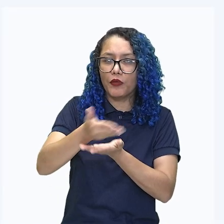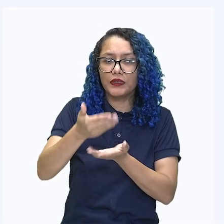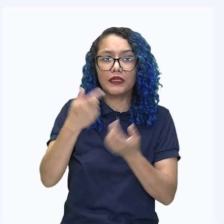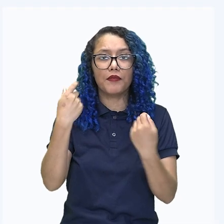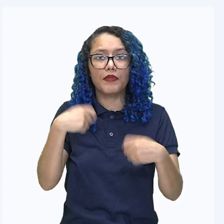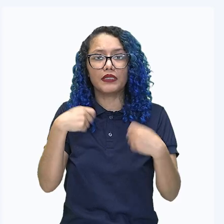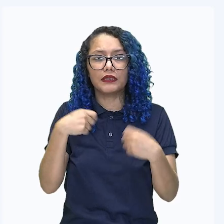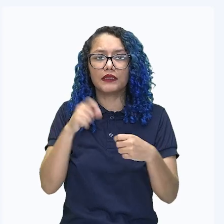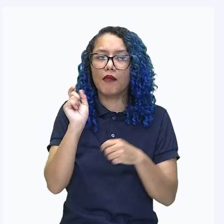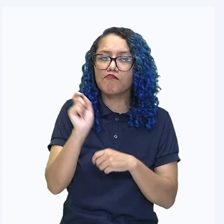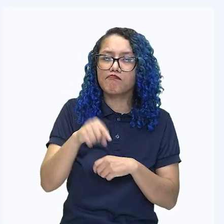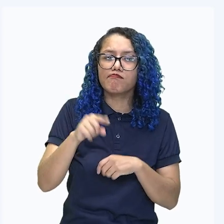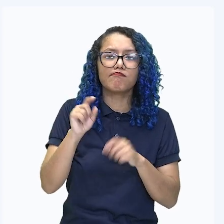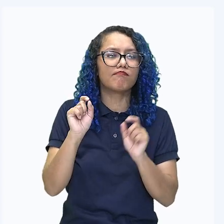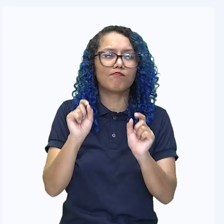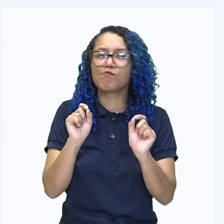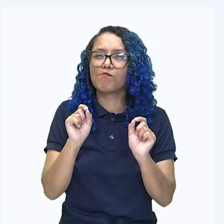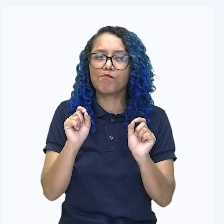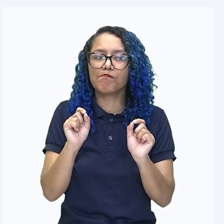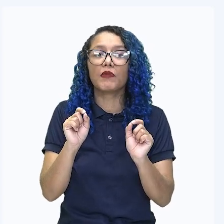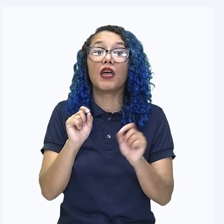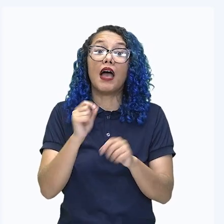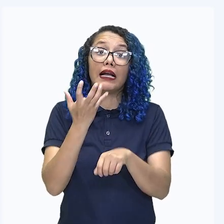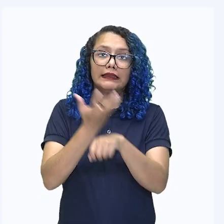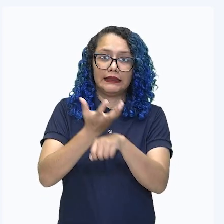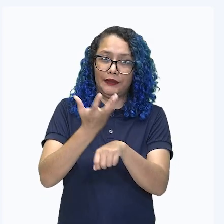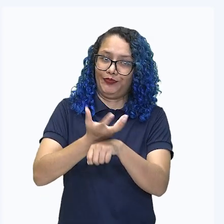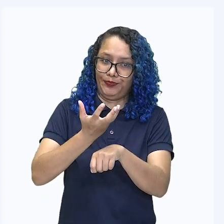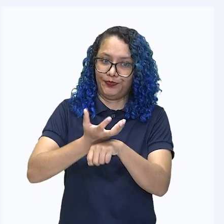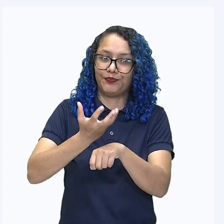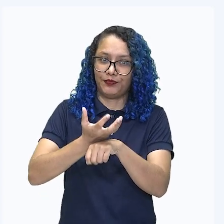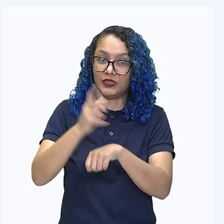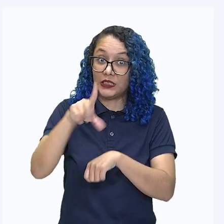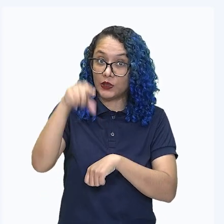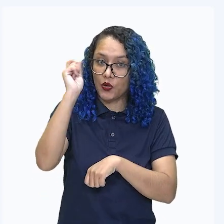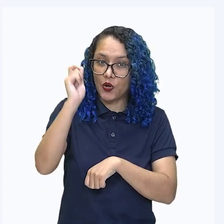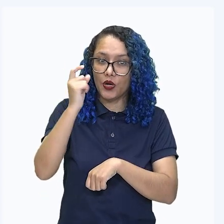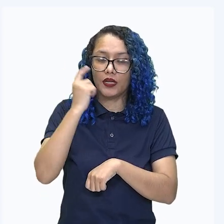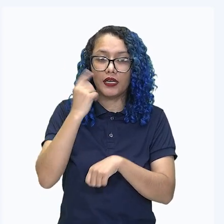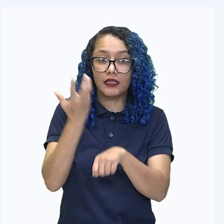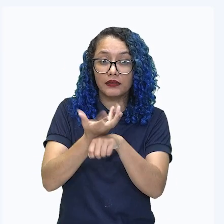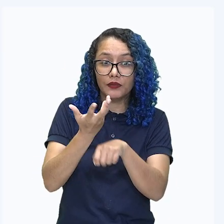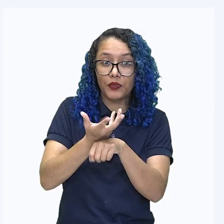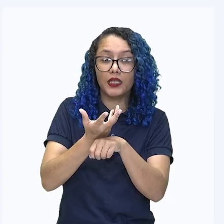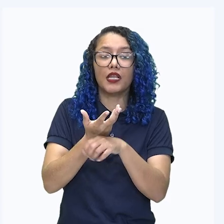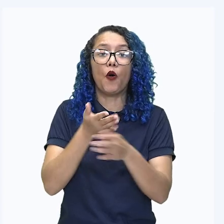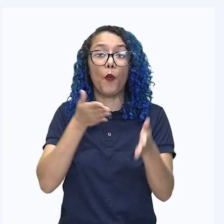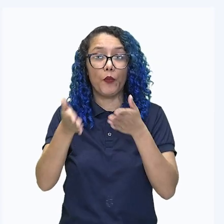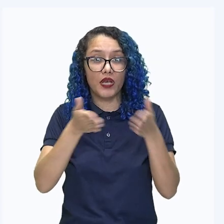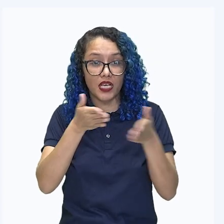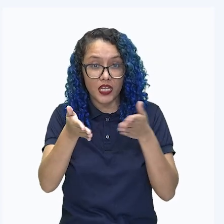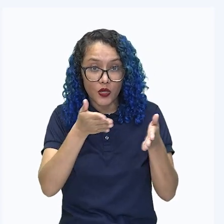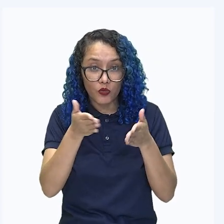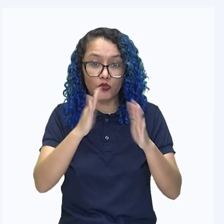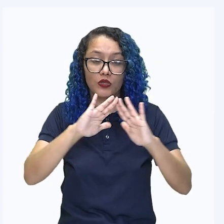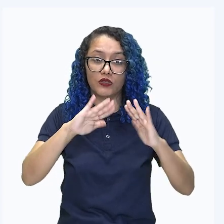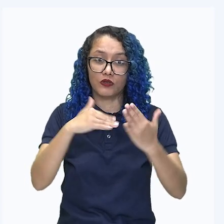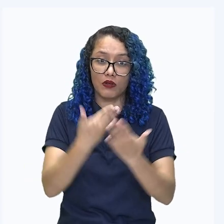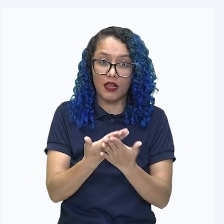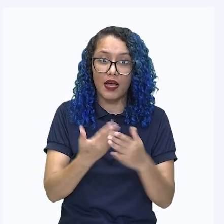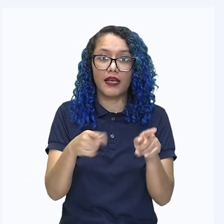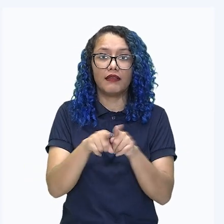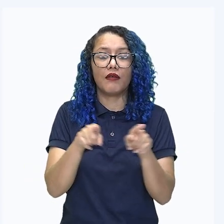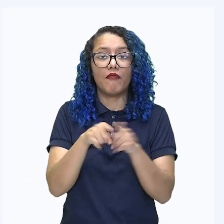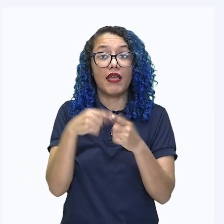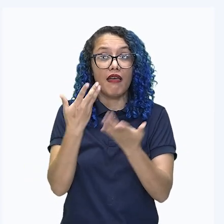gente seleciona, né, o componente inicialmente, né, o período letivo e o dia da aula. Então, no canto